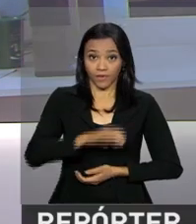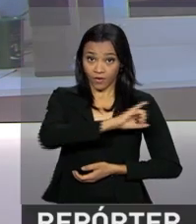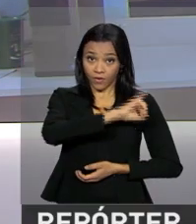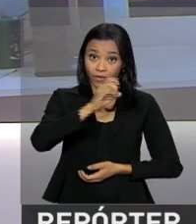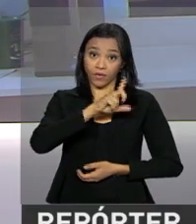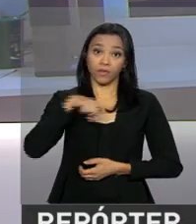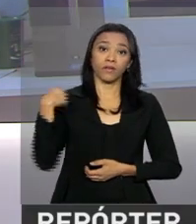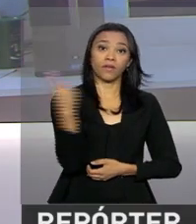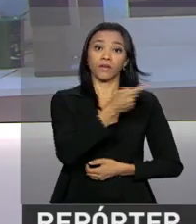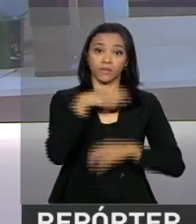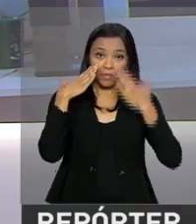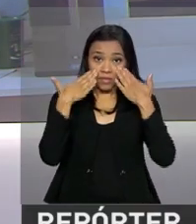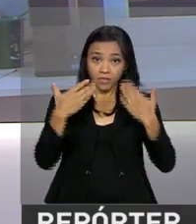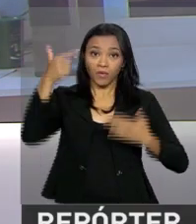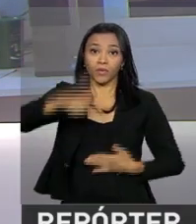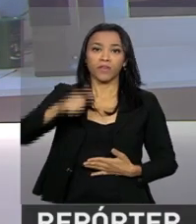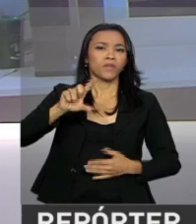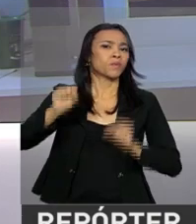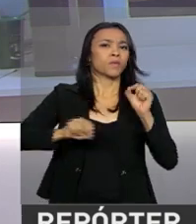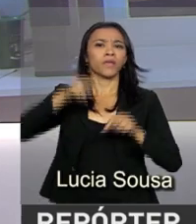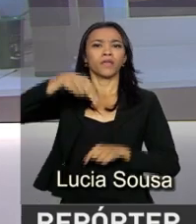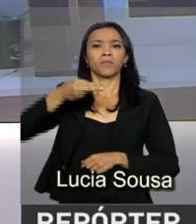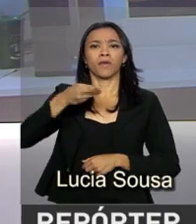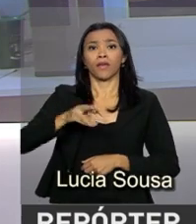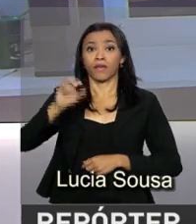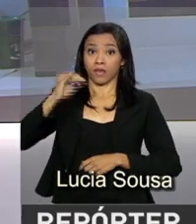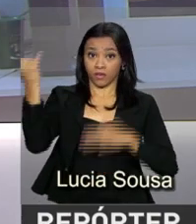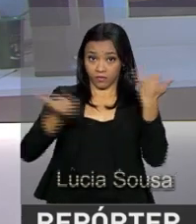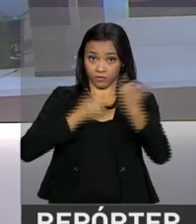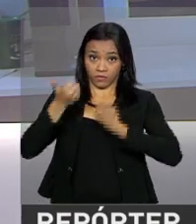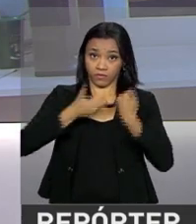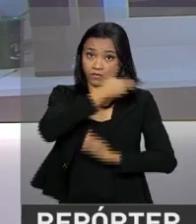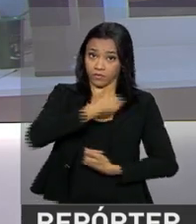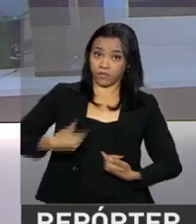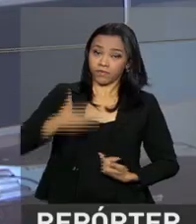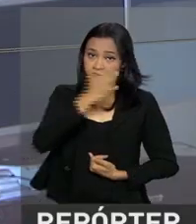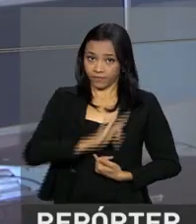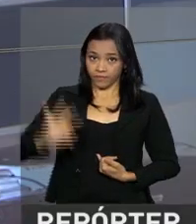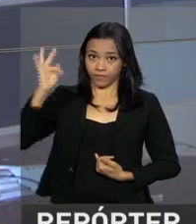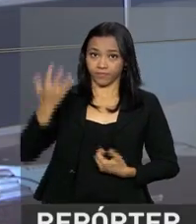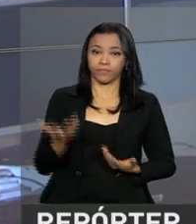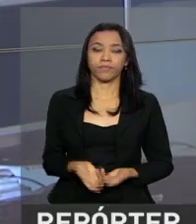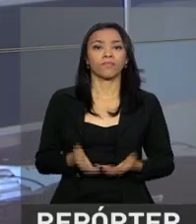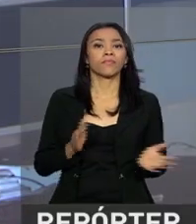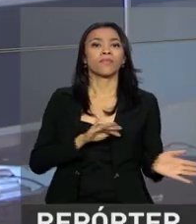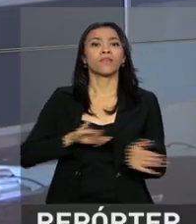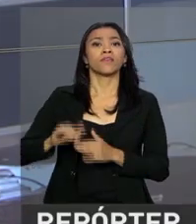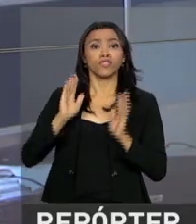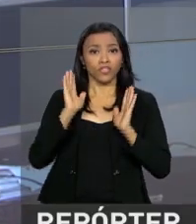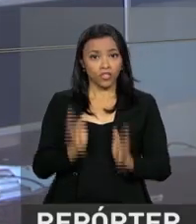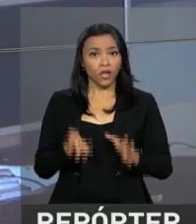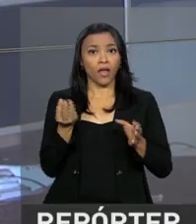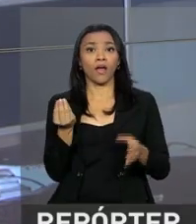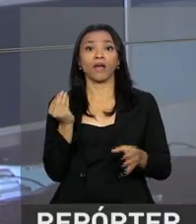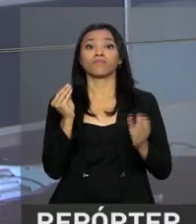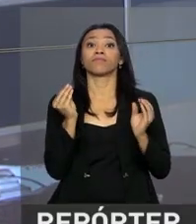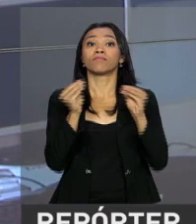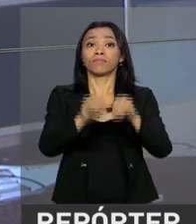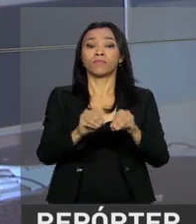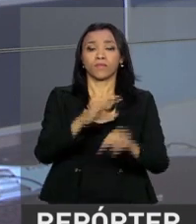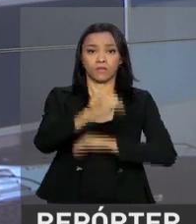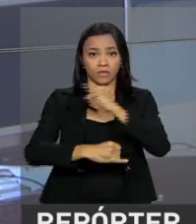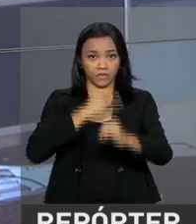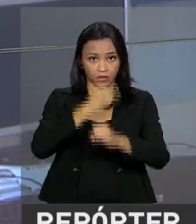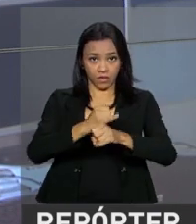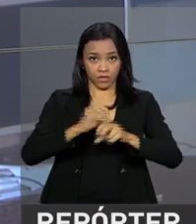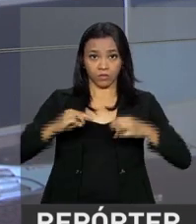Olá estamos de volta com o repórter NBR e as notícias do Governo Federal já está no site do Ministério do Trabalho a